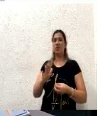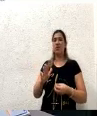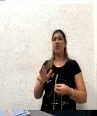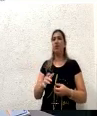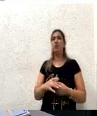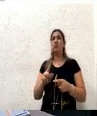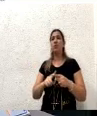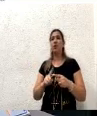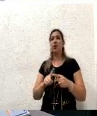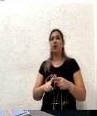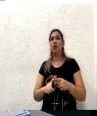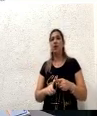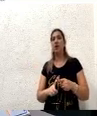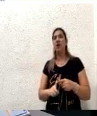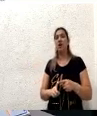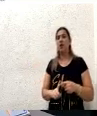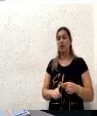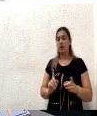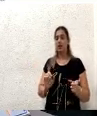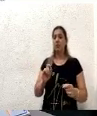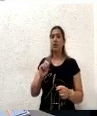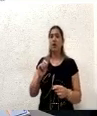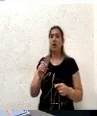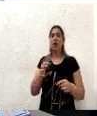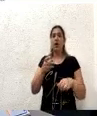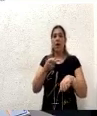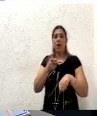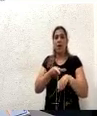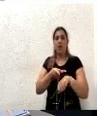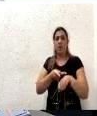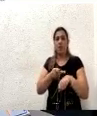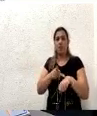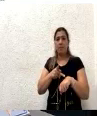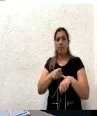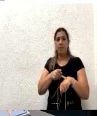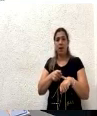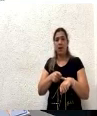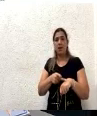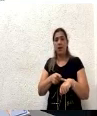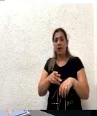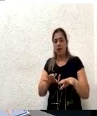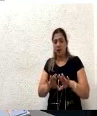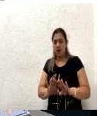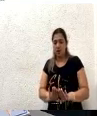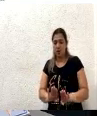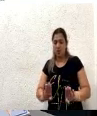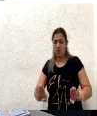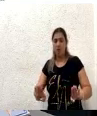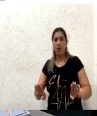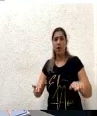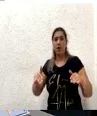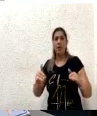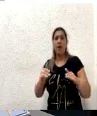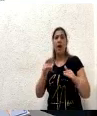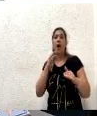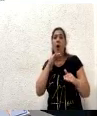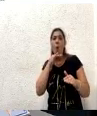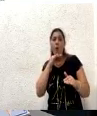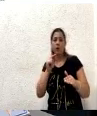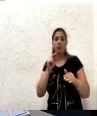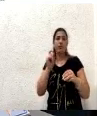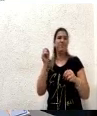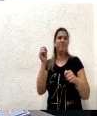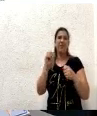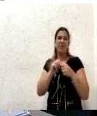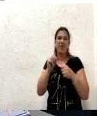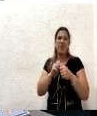que as pedras foram mal colocadas, que o material já está se abrindo. Enfim, tudo isso eu acho que